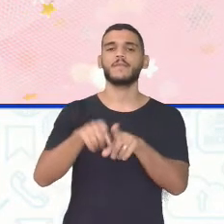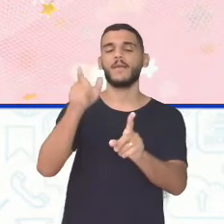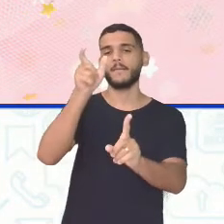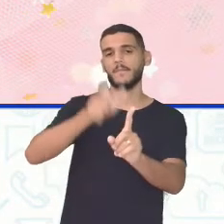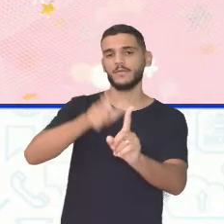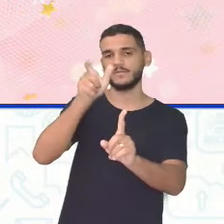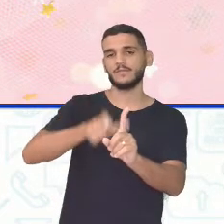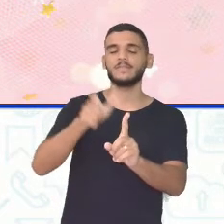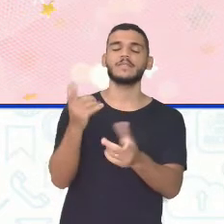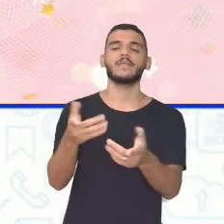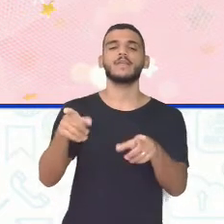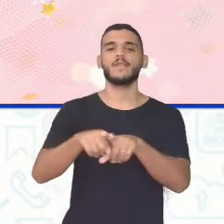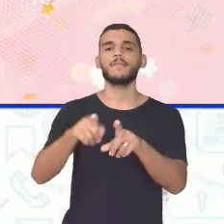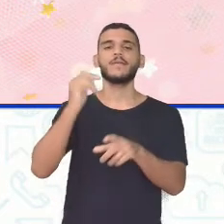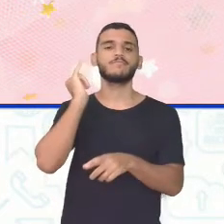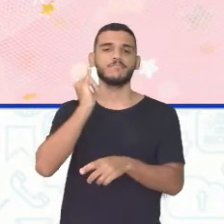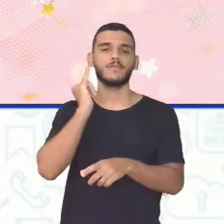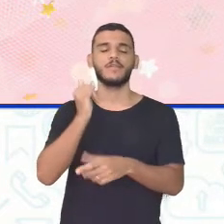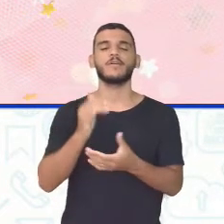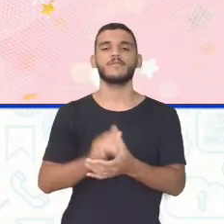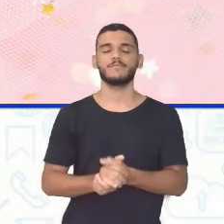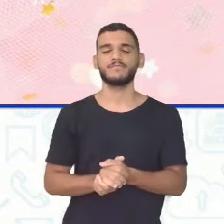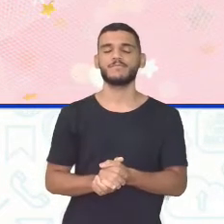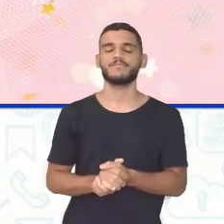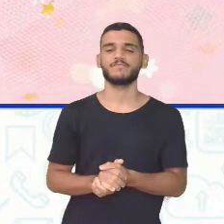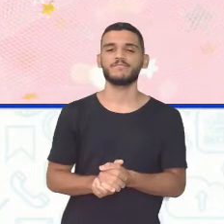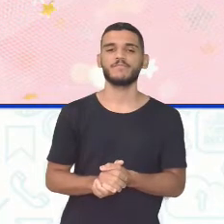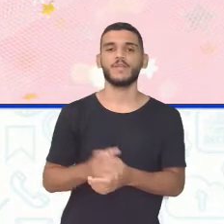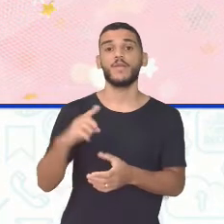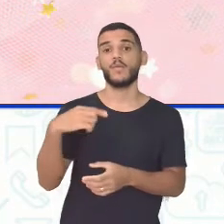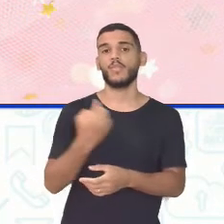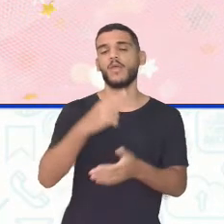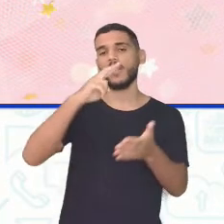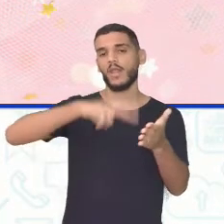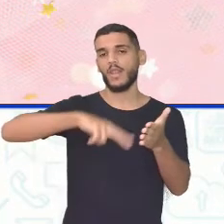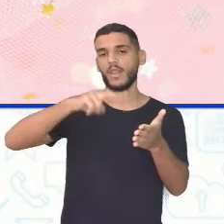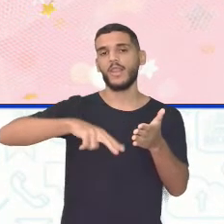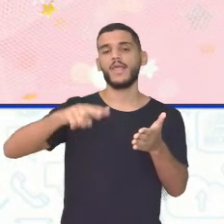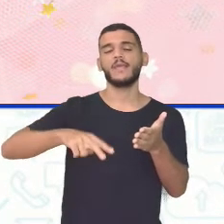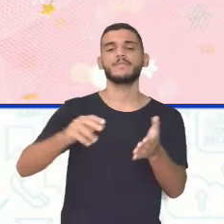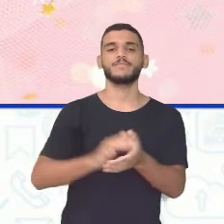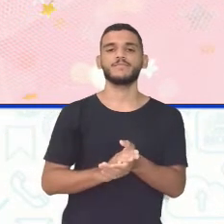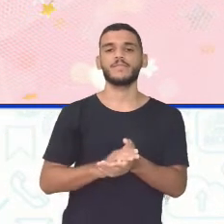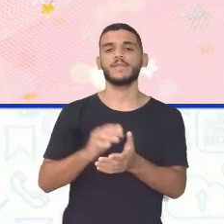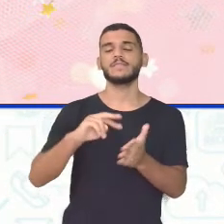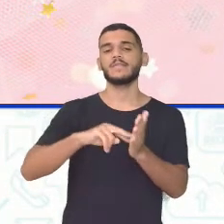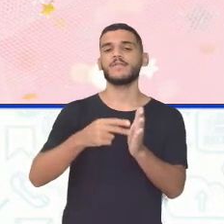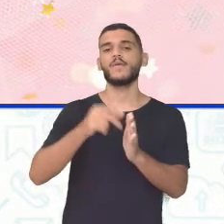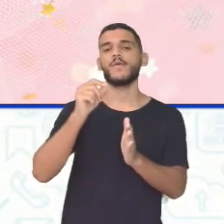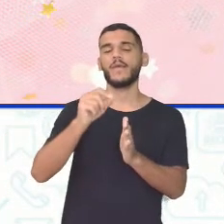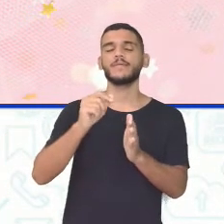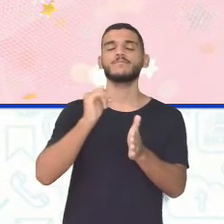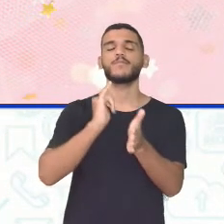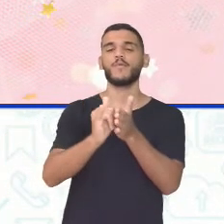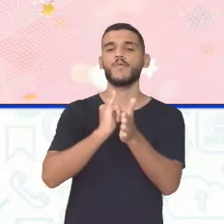pensar também sobre o narrador, etc., a gente vai ler um conto chamado 7 anos mais 7, da